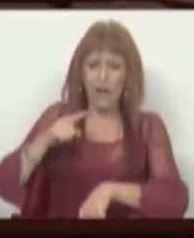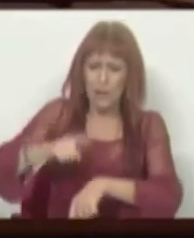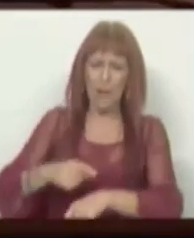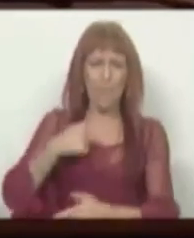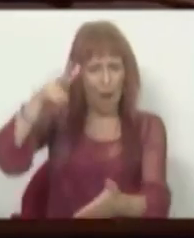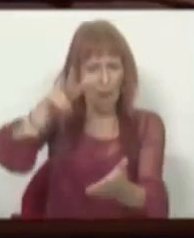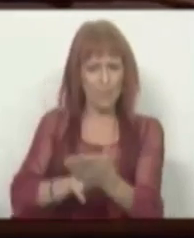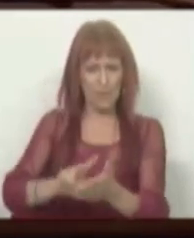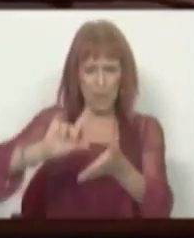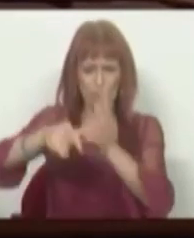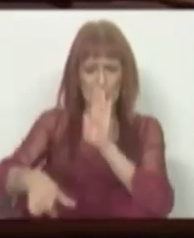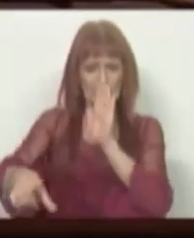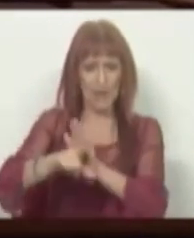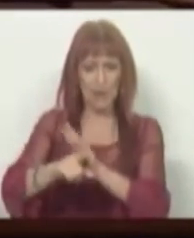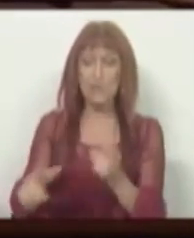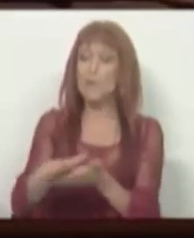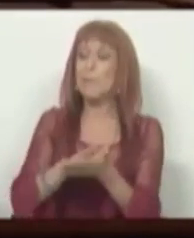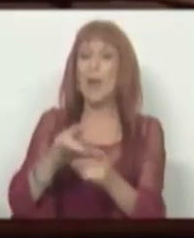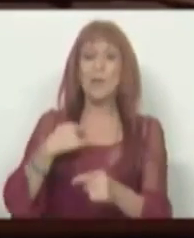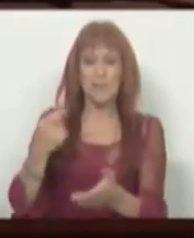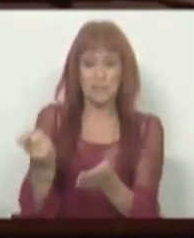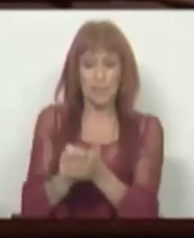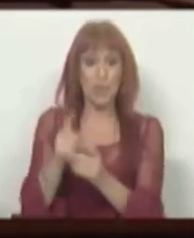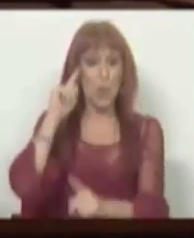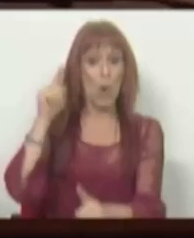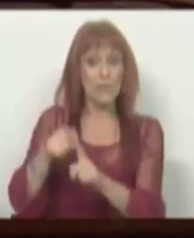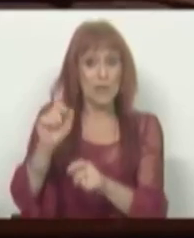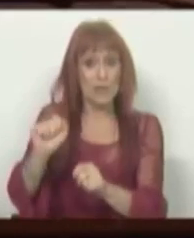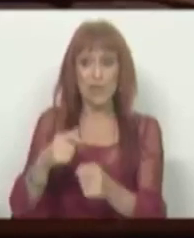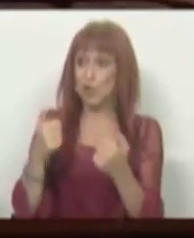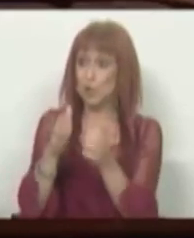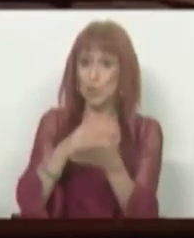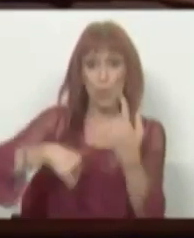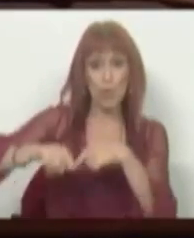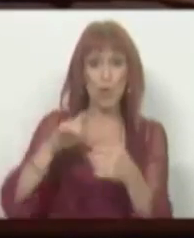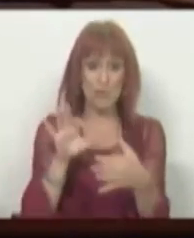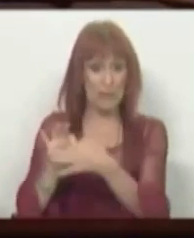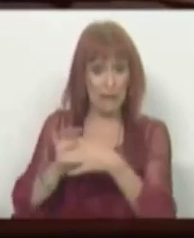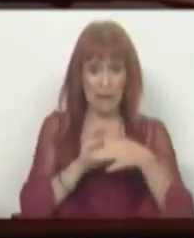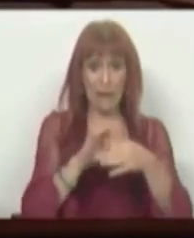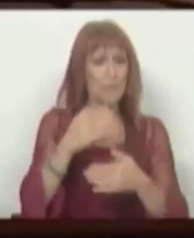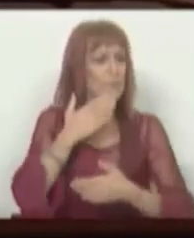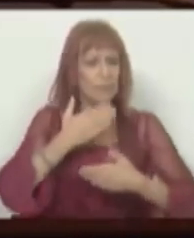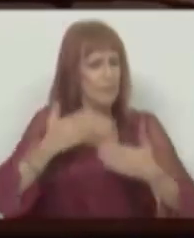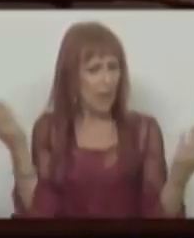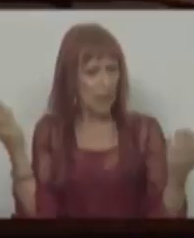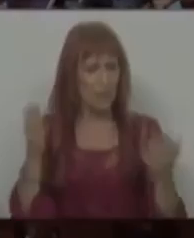de aprovarmos um projeto de lei que basicamente consagre um objetivo que a todos nós diz respeito. Muito obrigado.